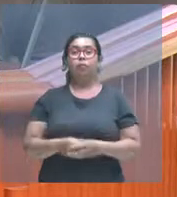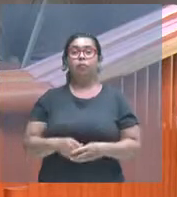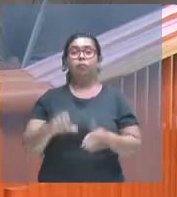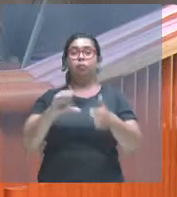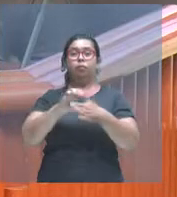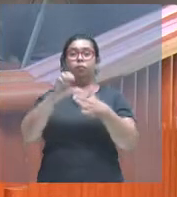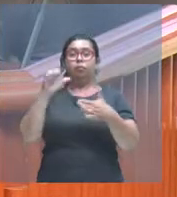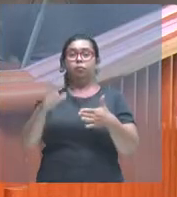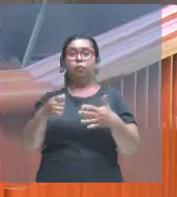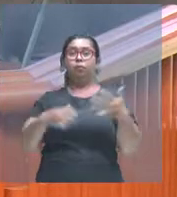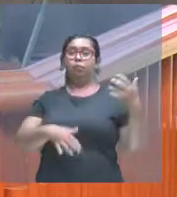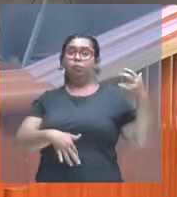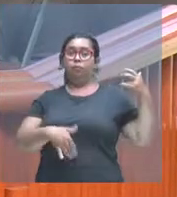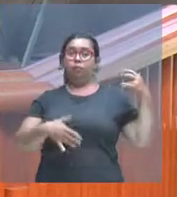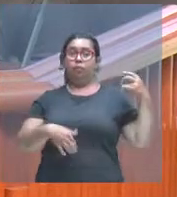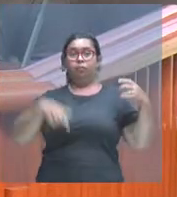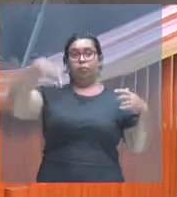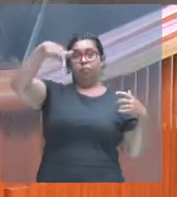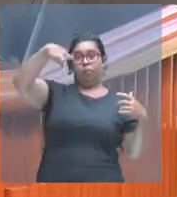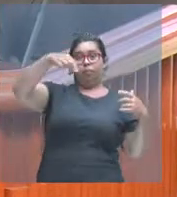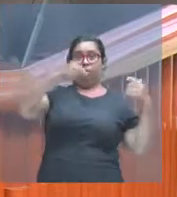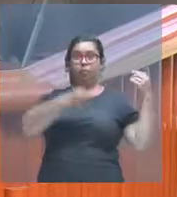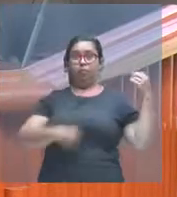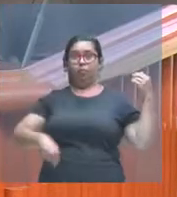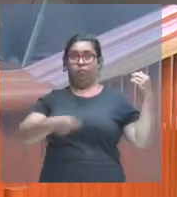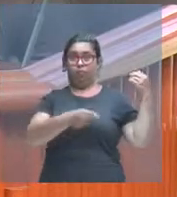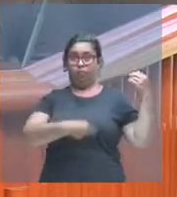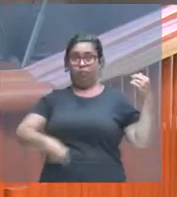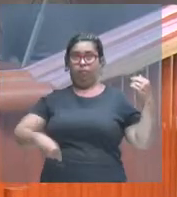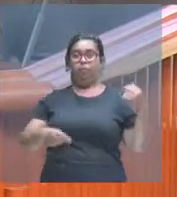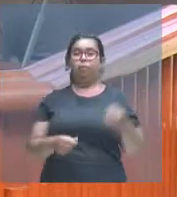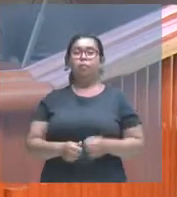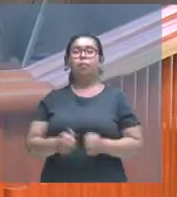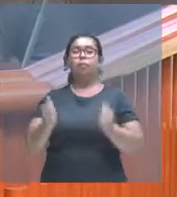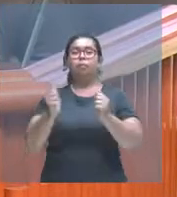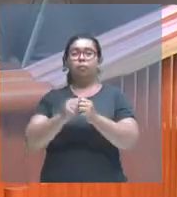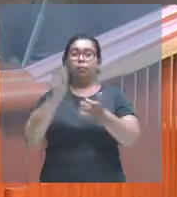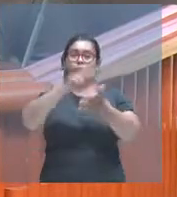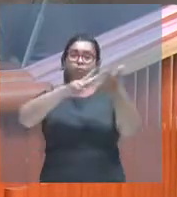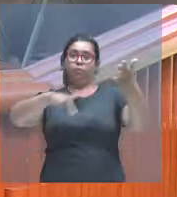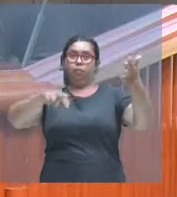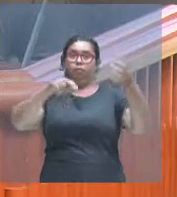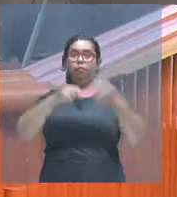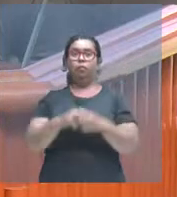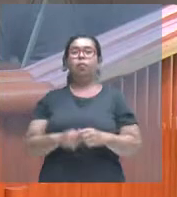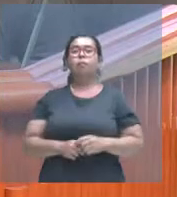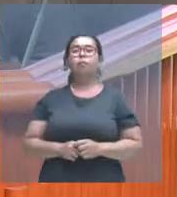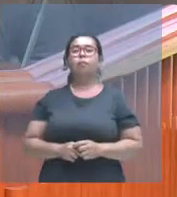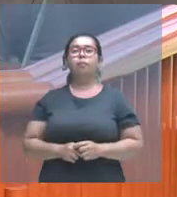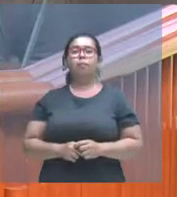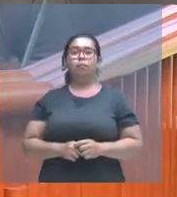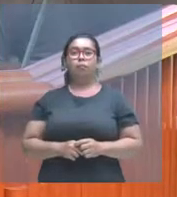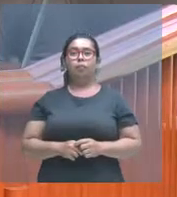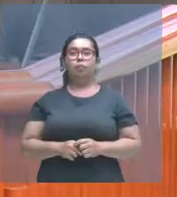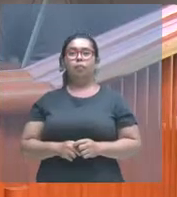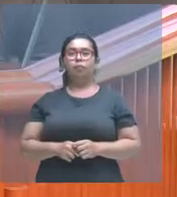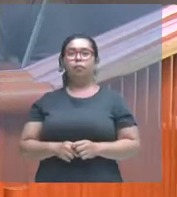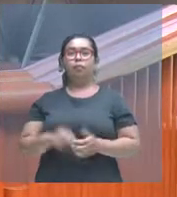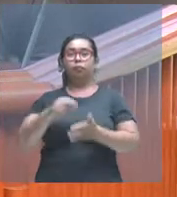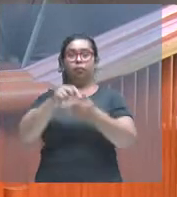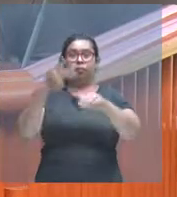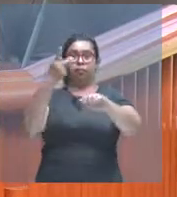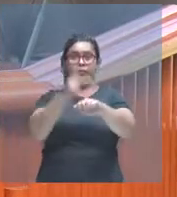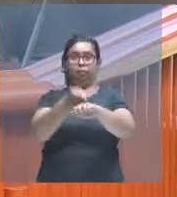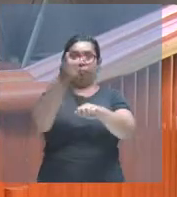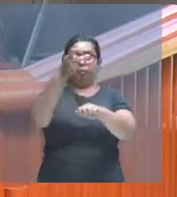primeiro 7 cordas, decorado com uma linda dedicatória em placa de prata, abre aspas, para